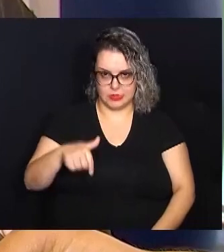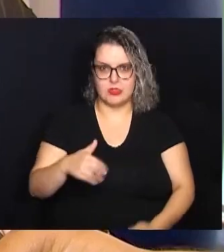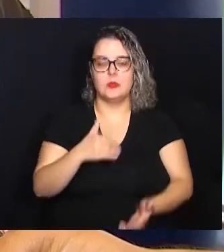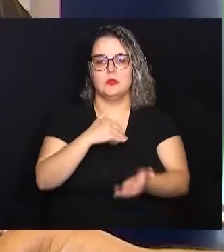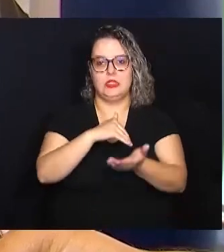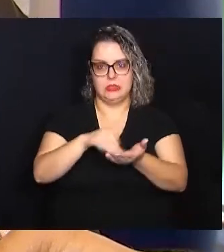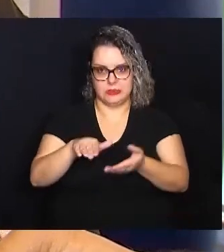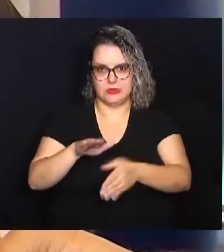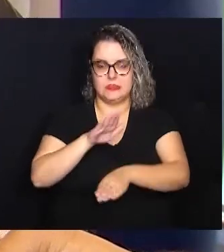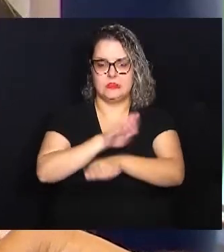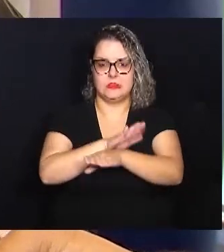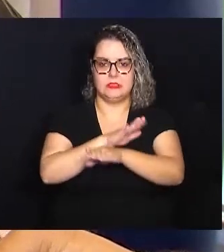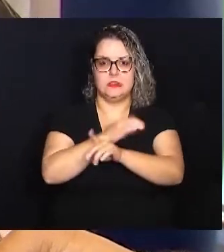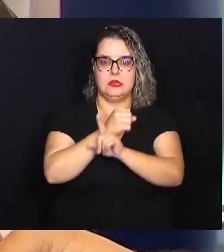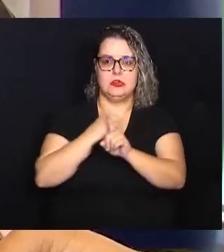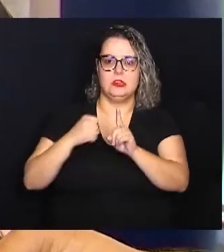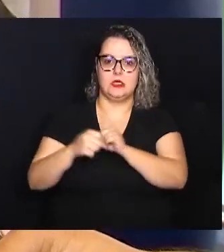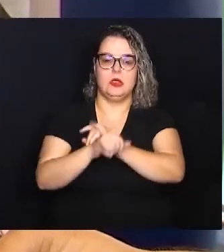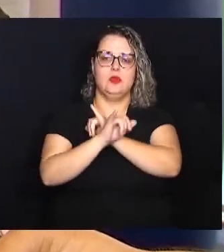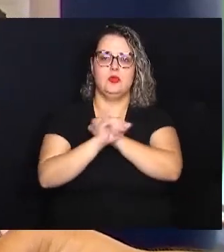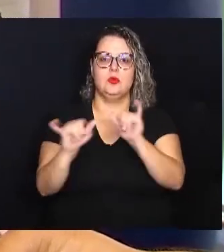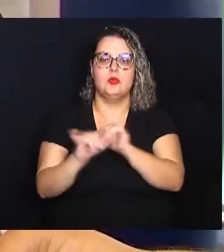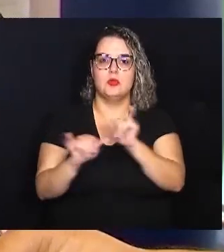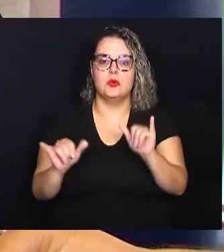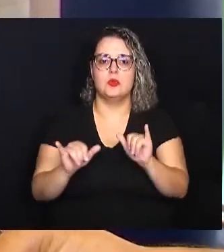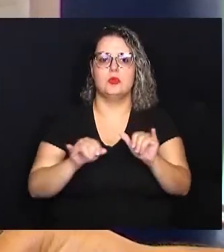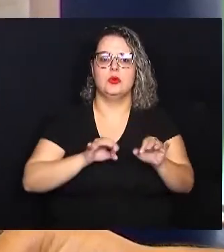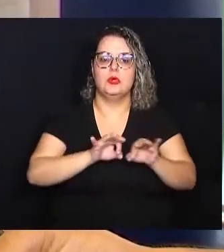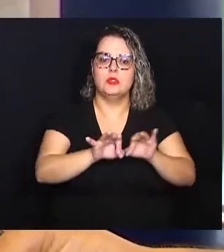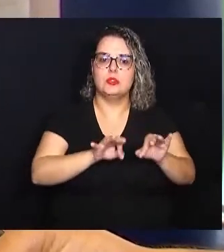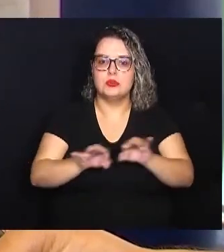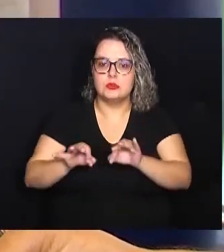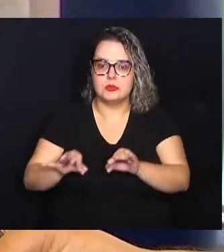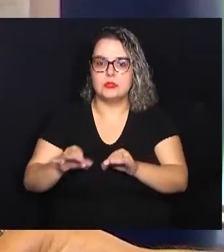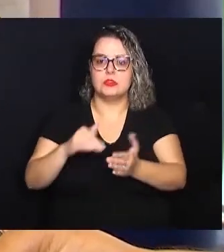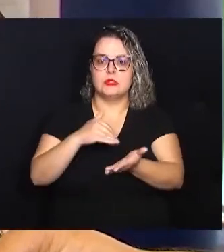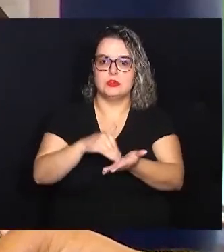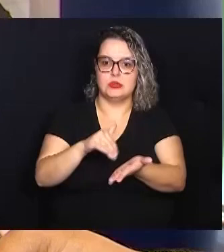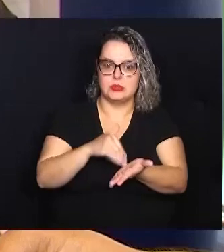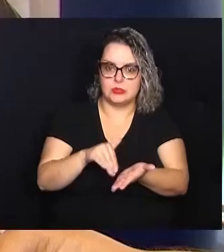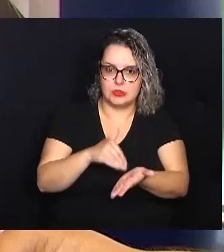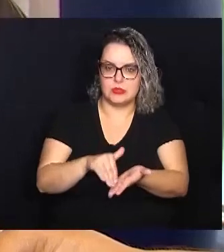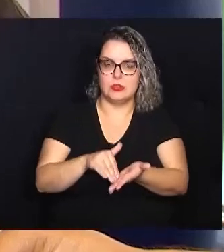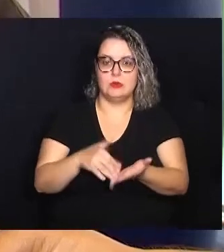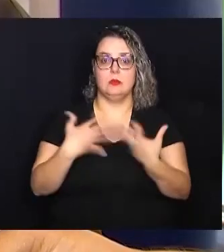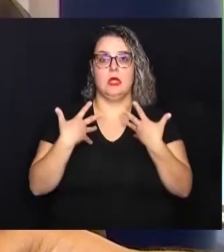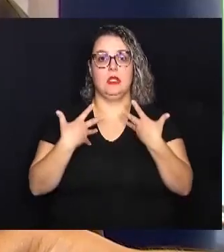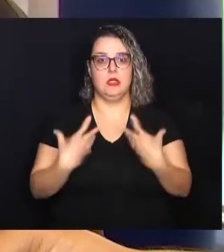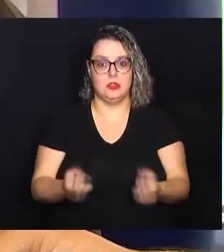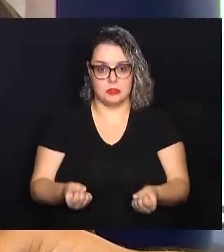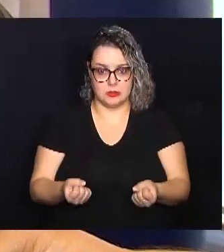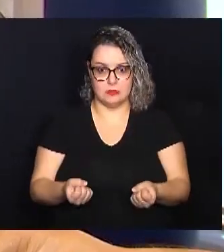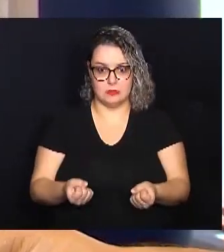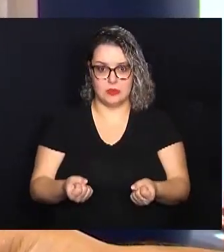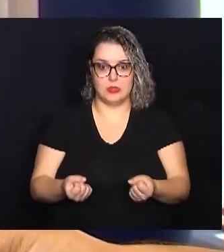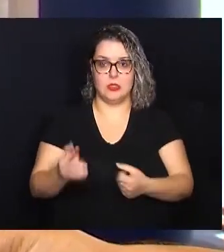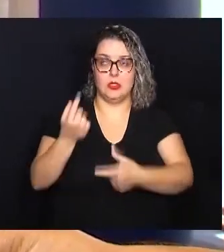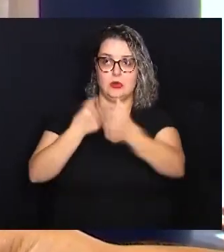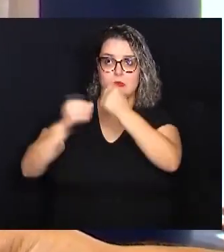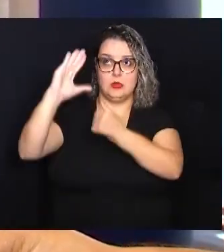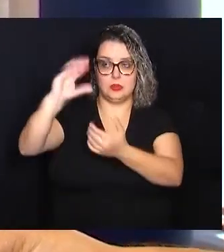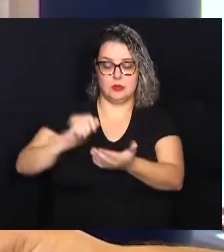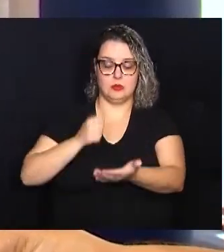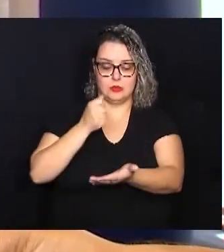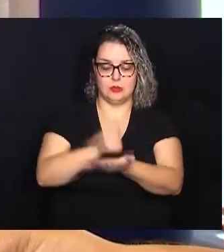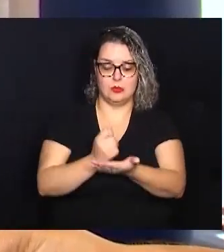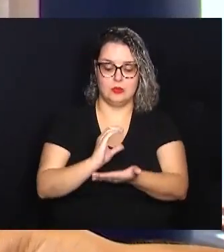Social anunciou, né, os projetos da sua secretaria para poderem receber a emenda impositiva,